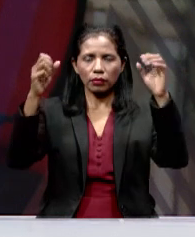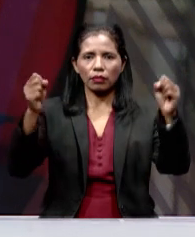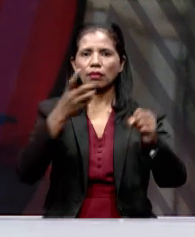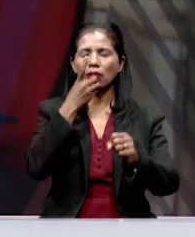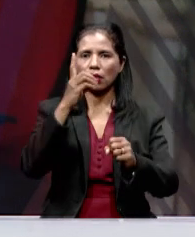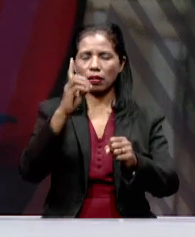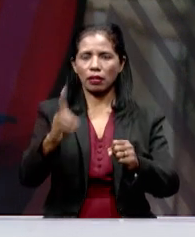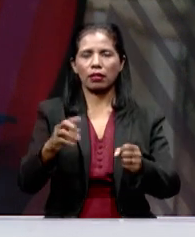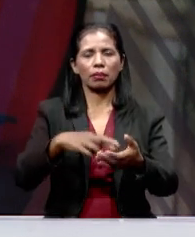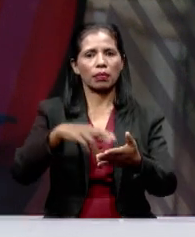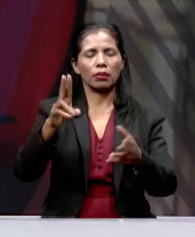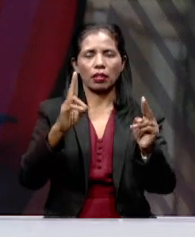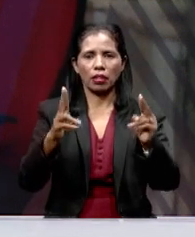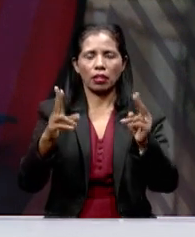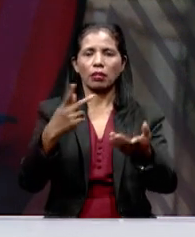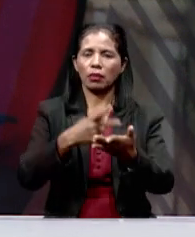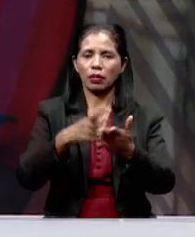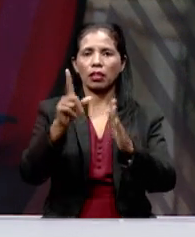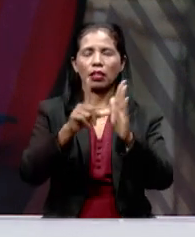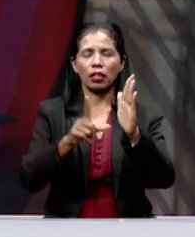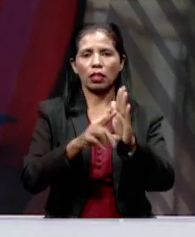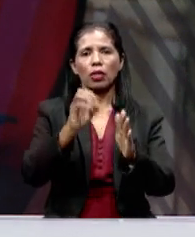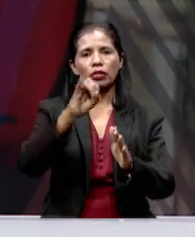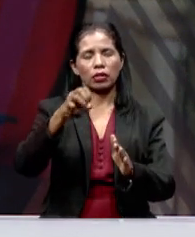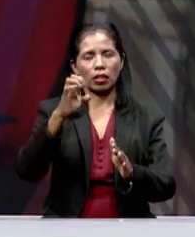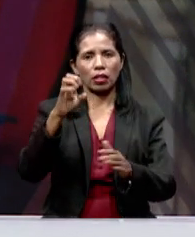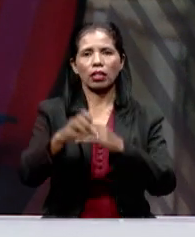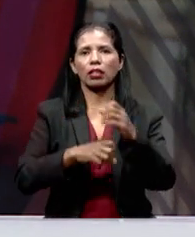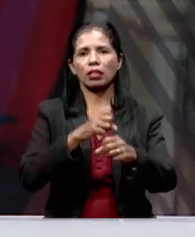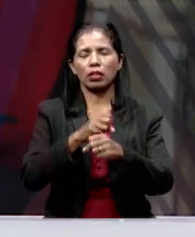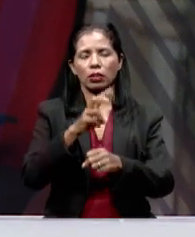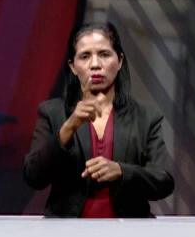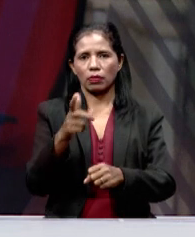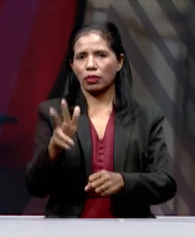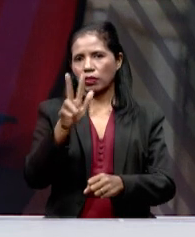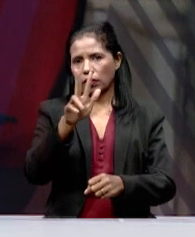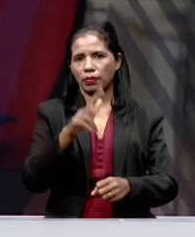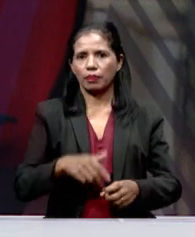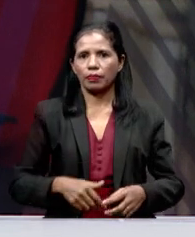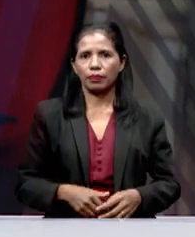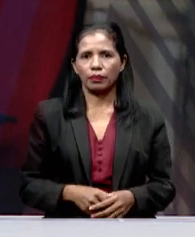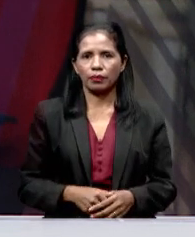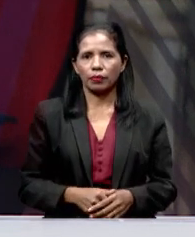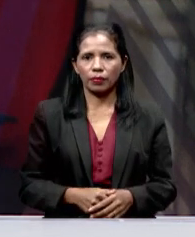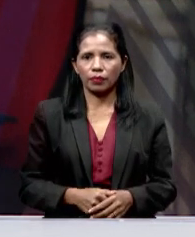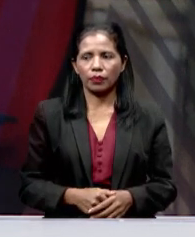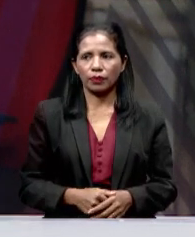declara se promulga a lei proposta de orçamento ratificativo Tina Ringrua Rua Resentolo.